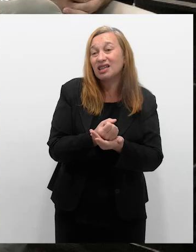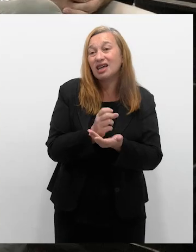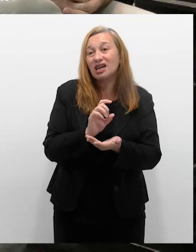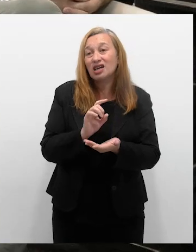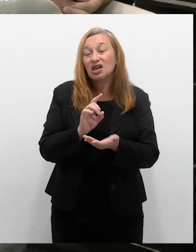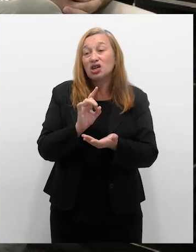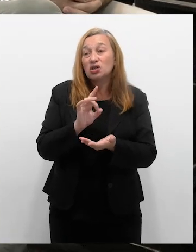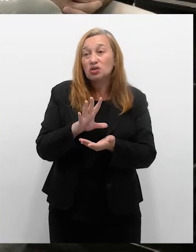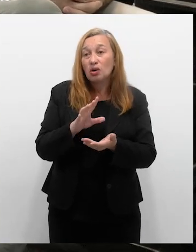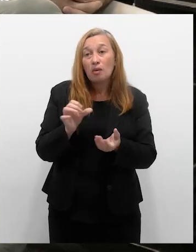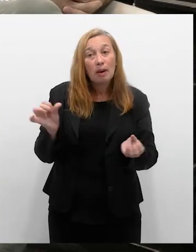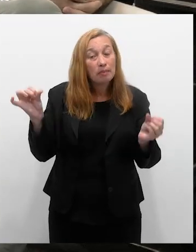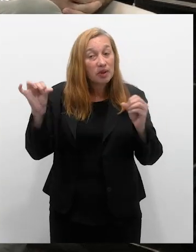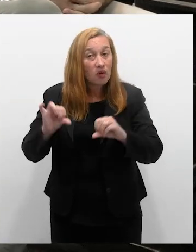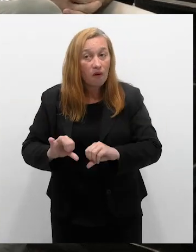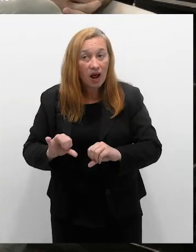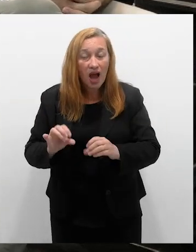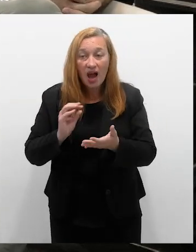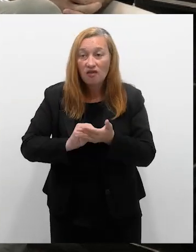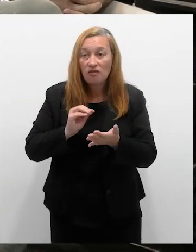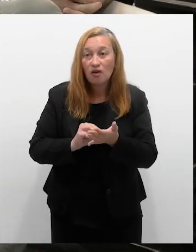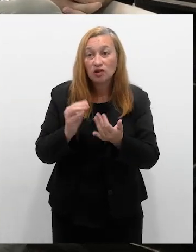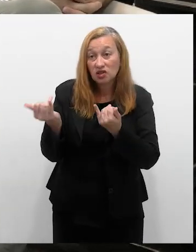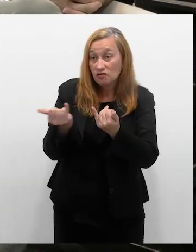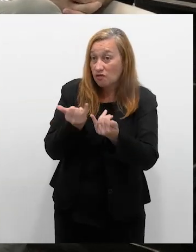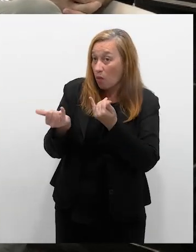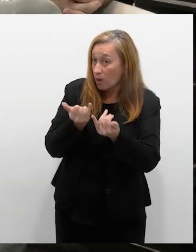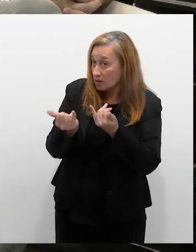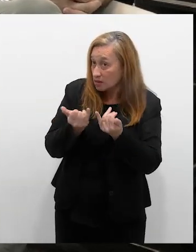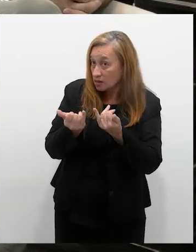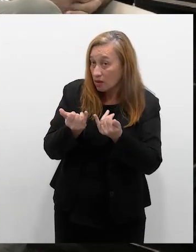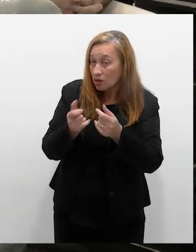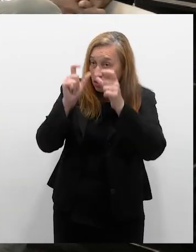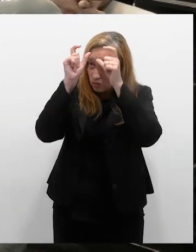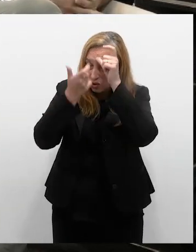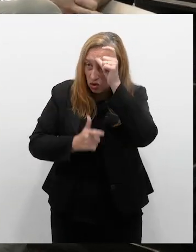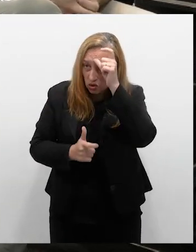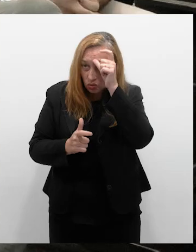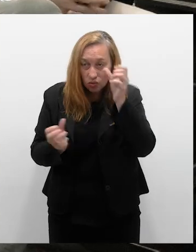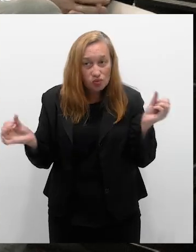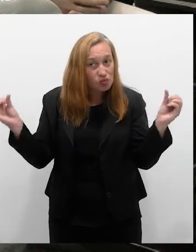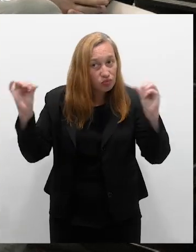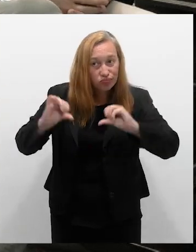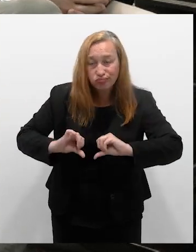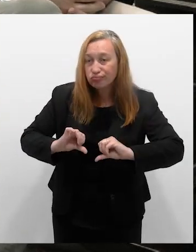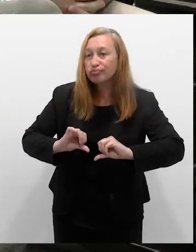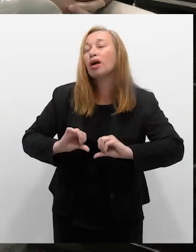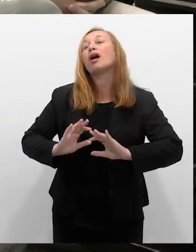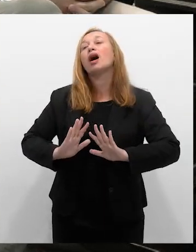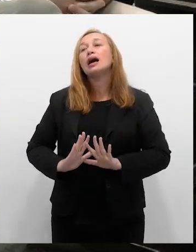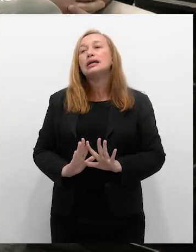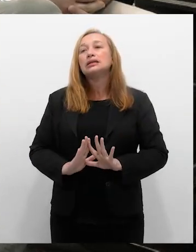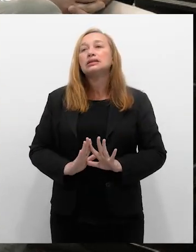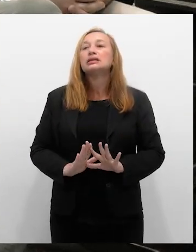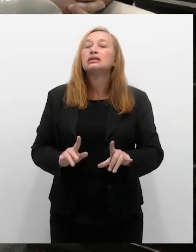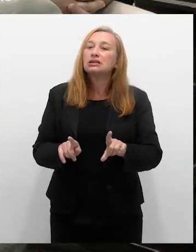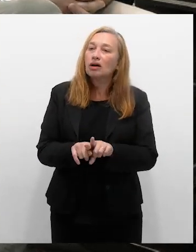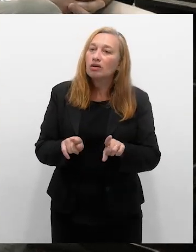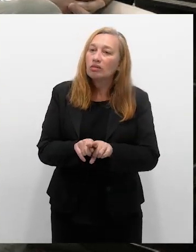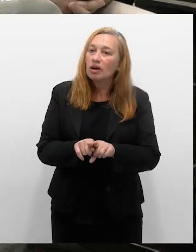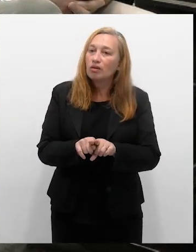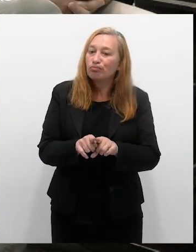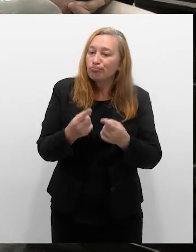somente para aumentar a desinformação sobre um transtorno sobre o qual já tem muita desinformação rolando, tá?